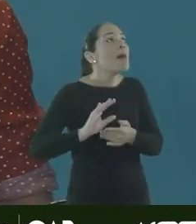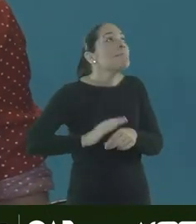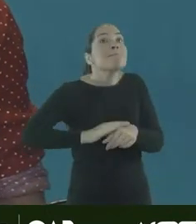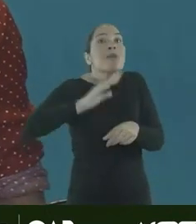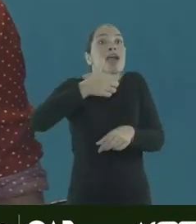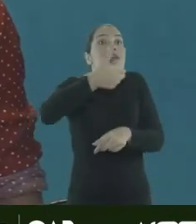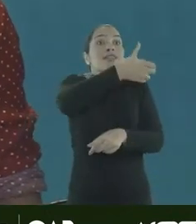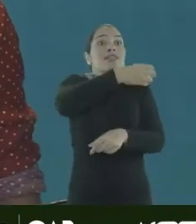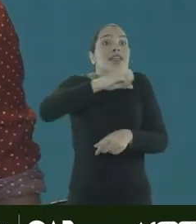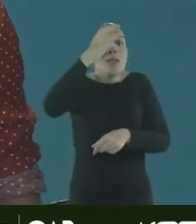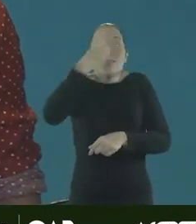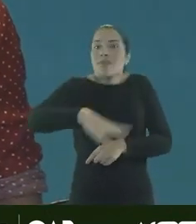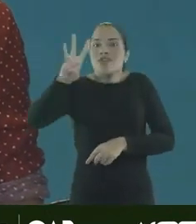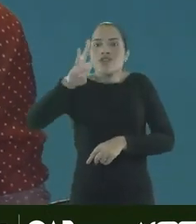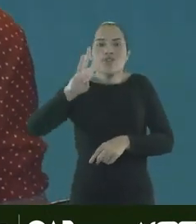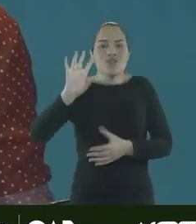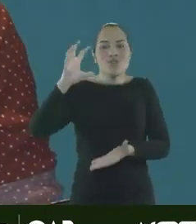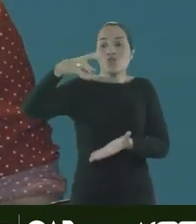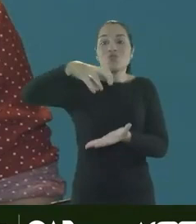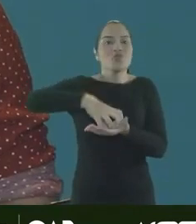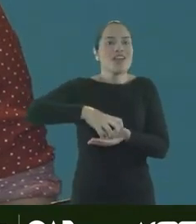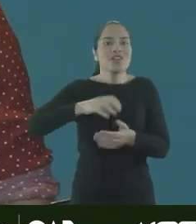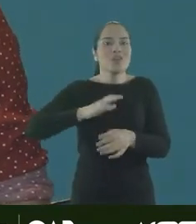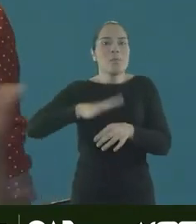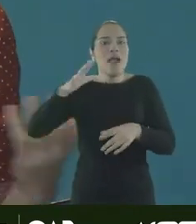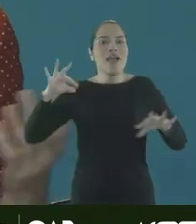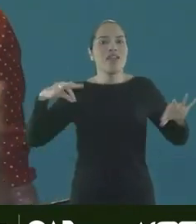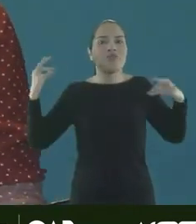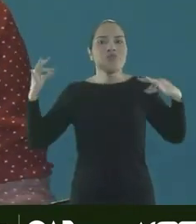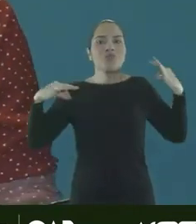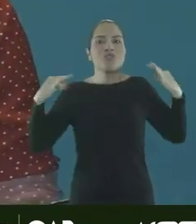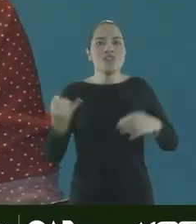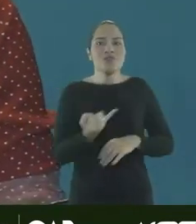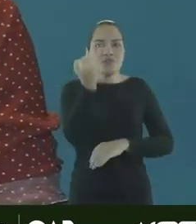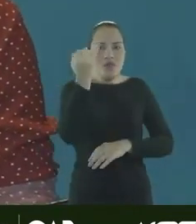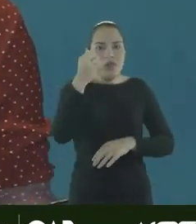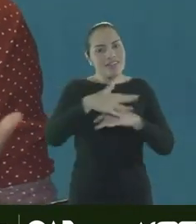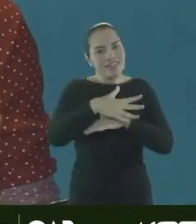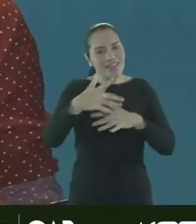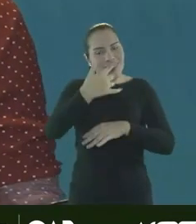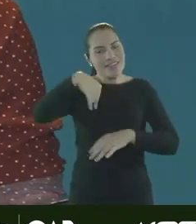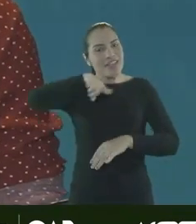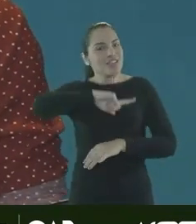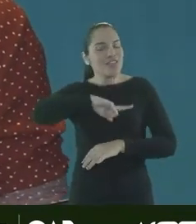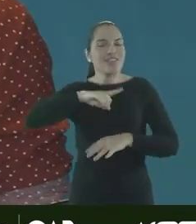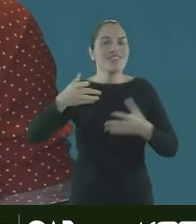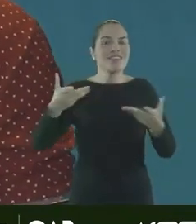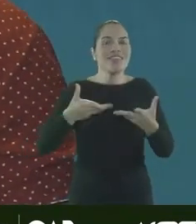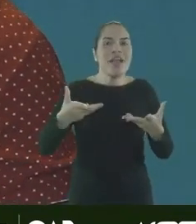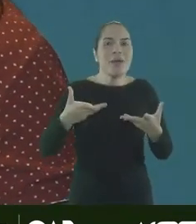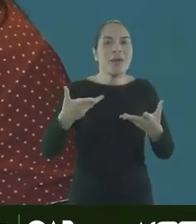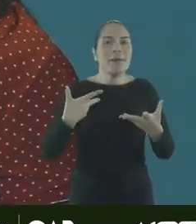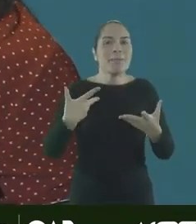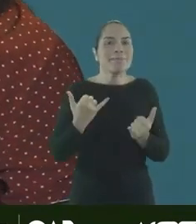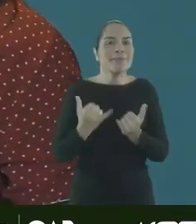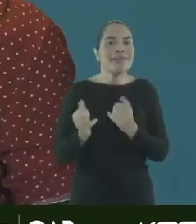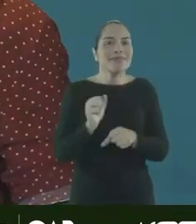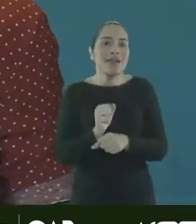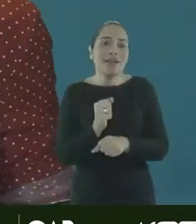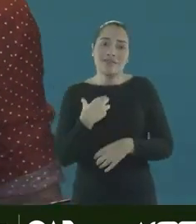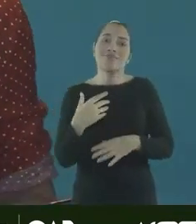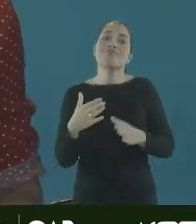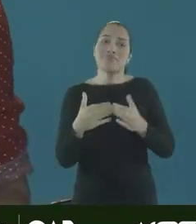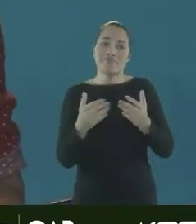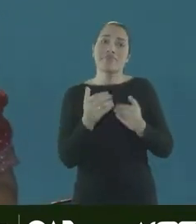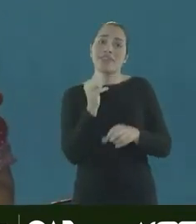no no ponto mais importante para o turismo da nossa cidade e que agora tá em risco de não funcionar deveria pedir desculpa candidato